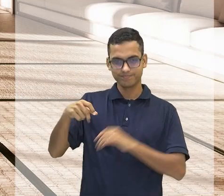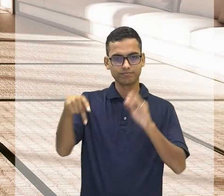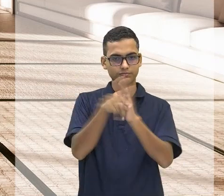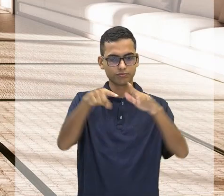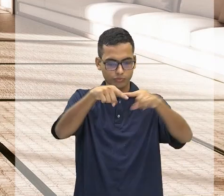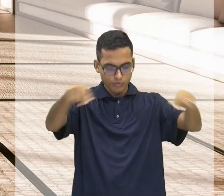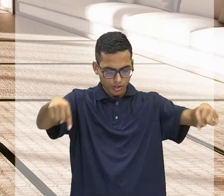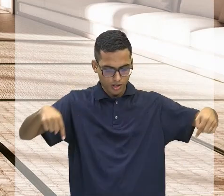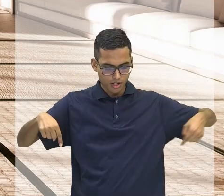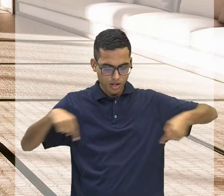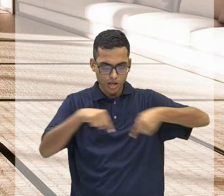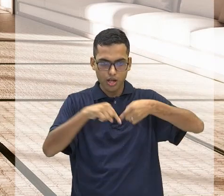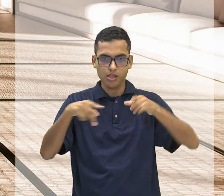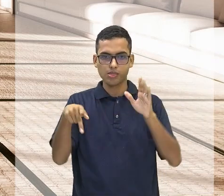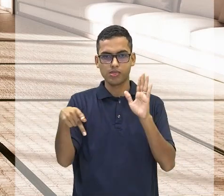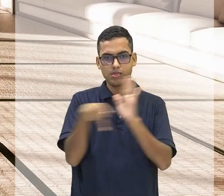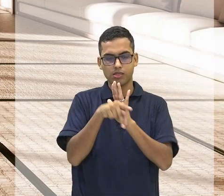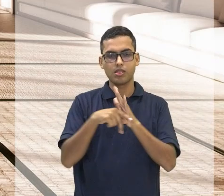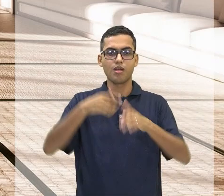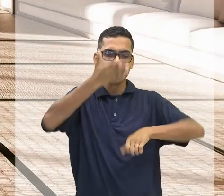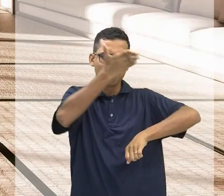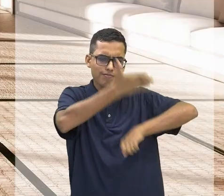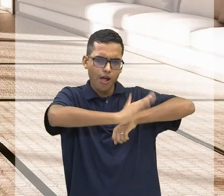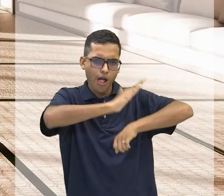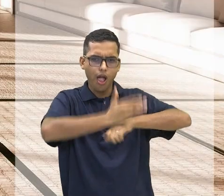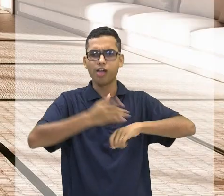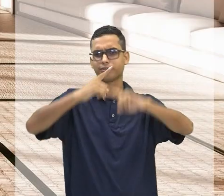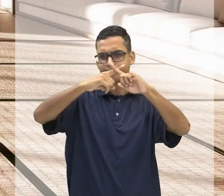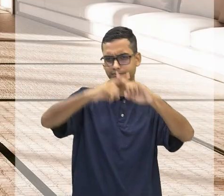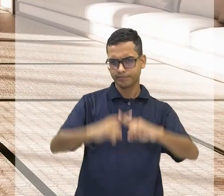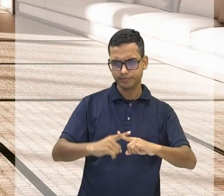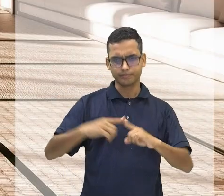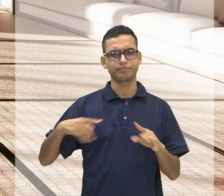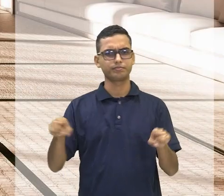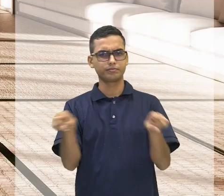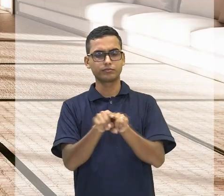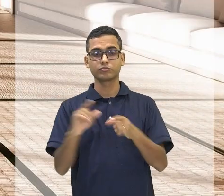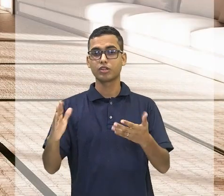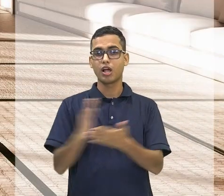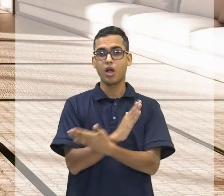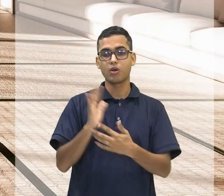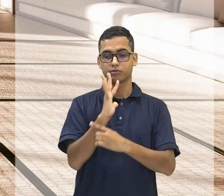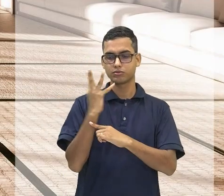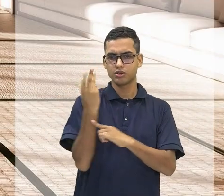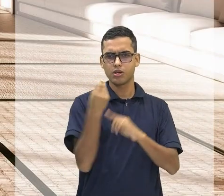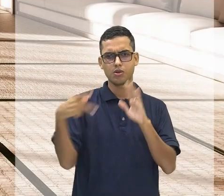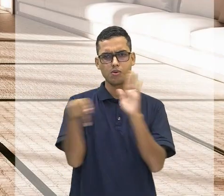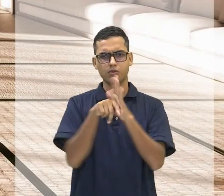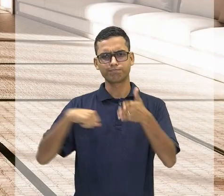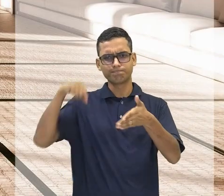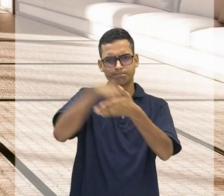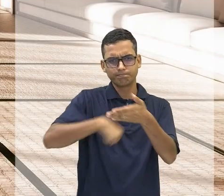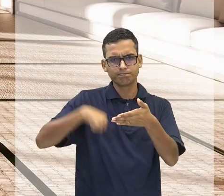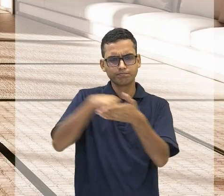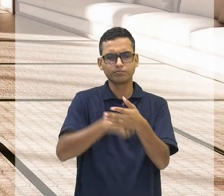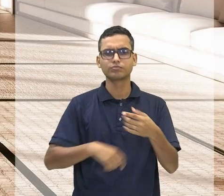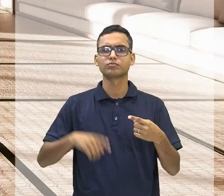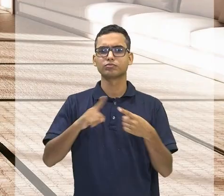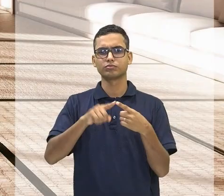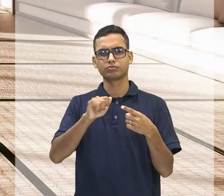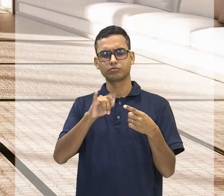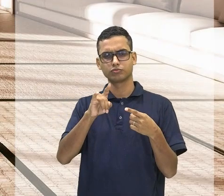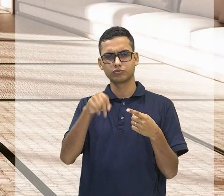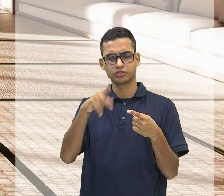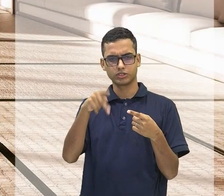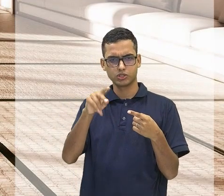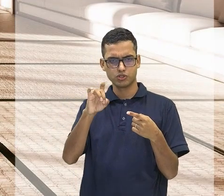espaço onde ocorrem aí os treinos e as competições de algumas artes marciais, como o aikido, o judô e